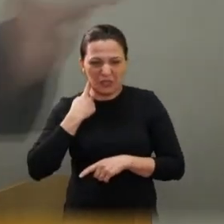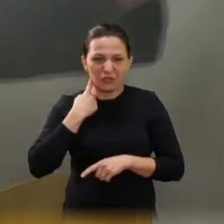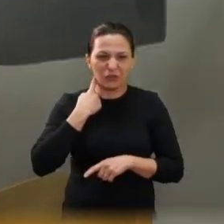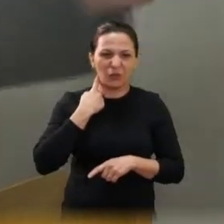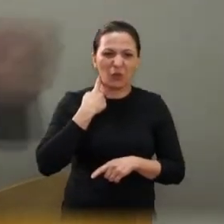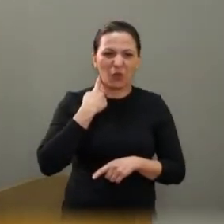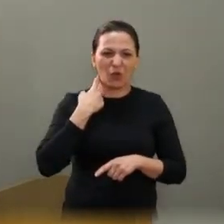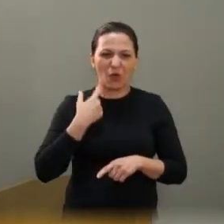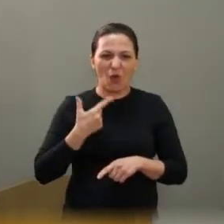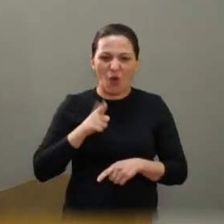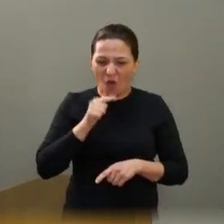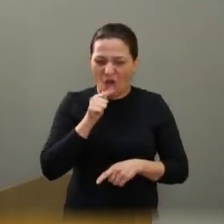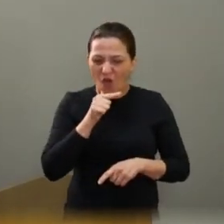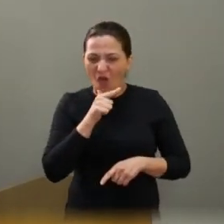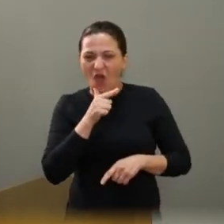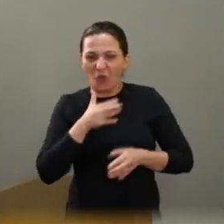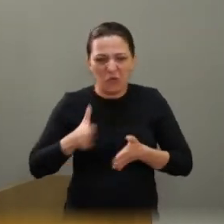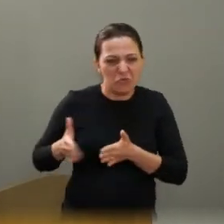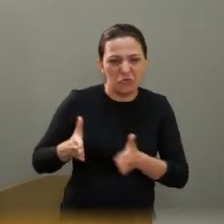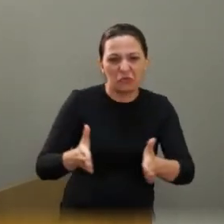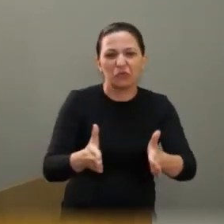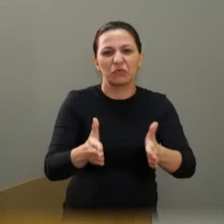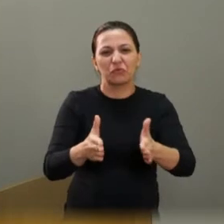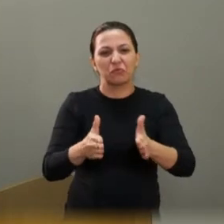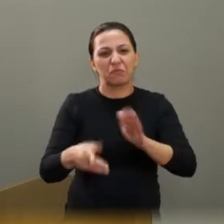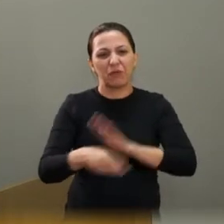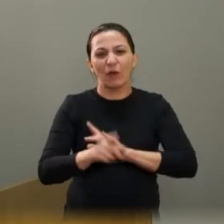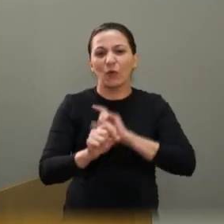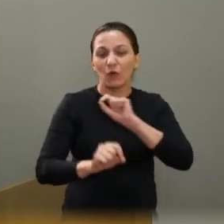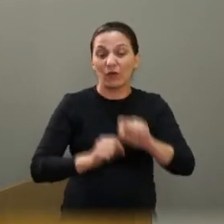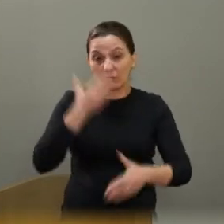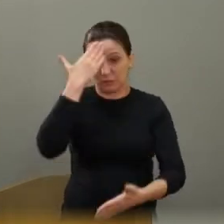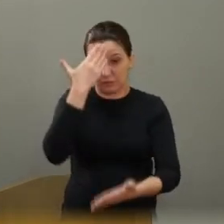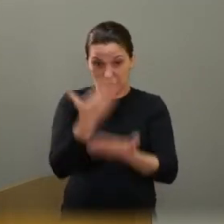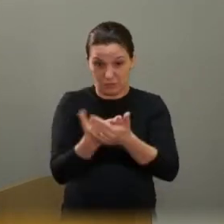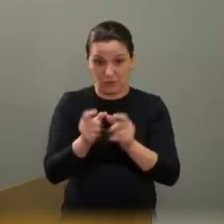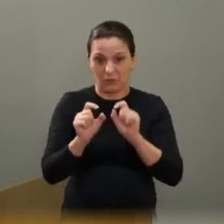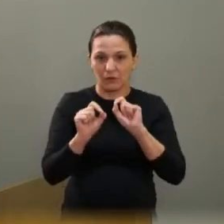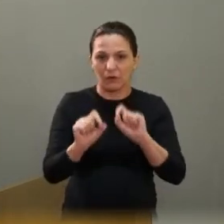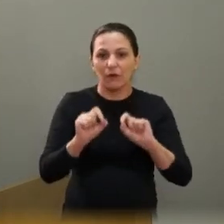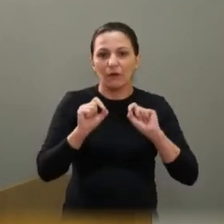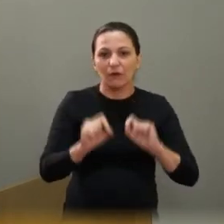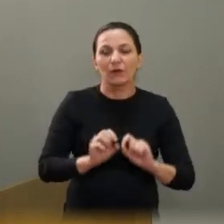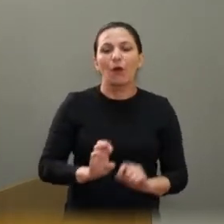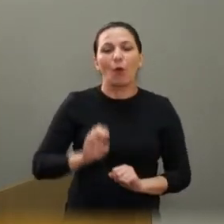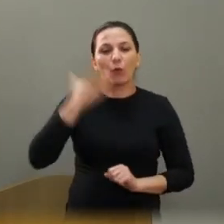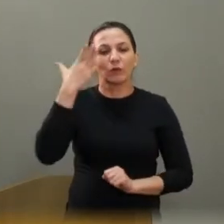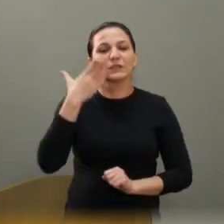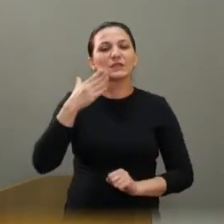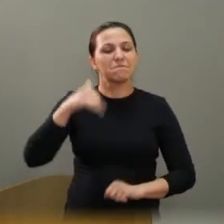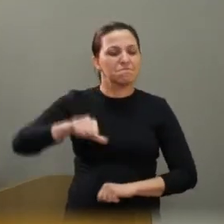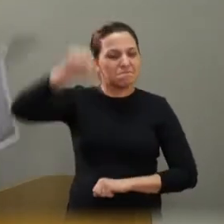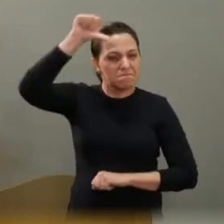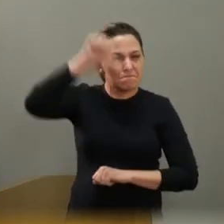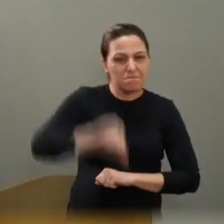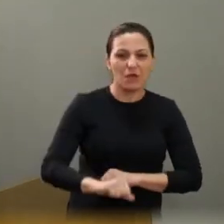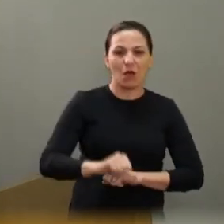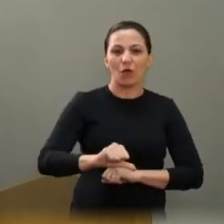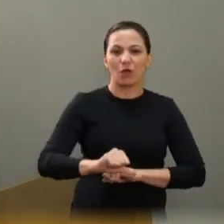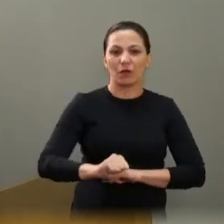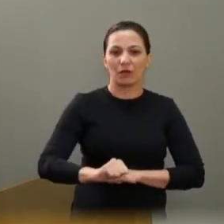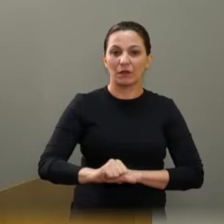os ossos Mananciais O nossos Córregos com certeza vai acontecer muito pior